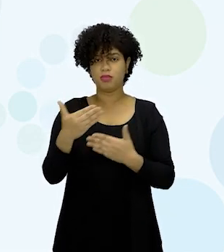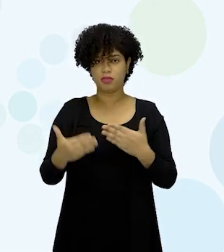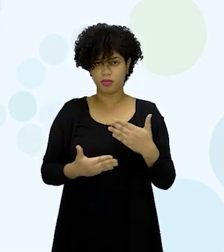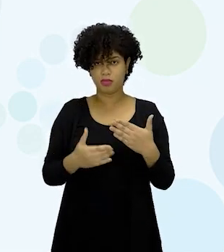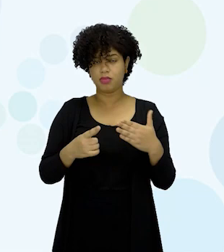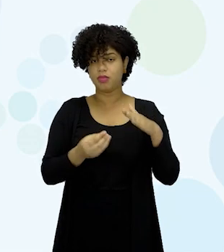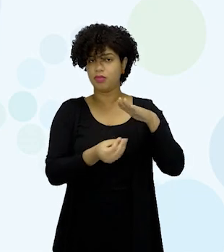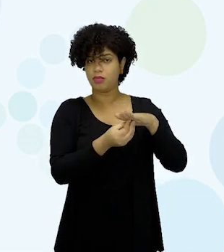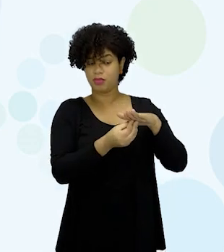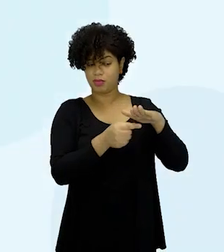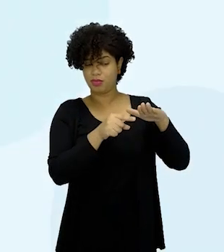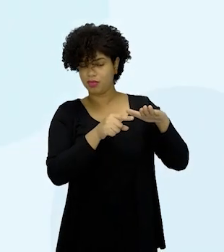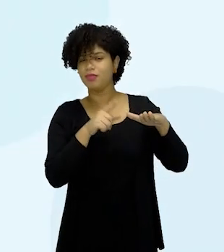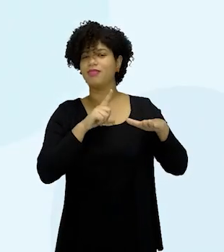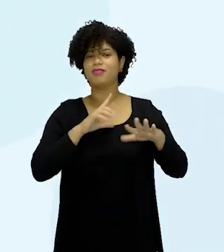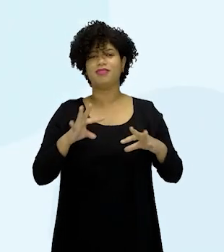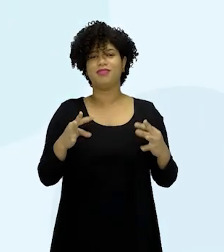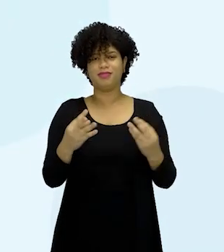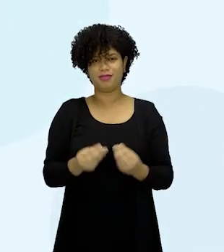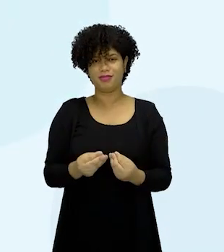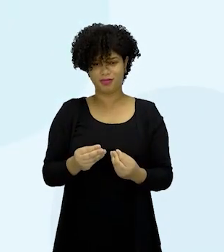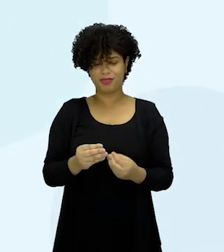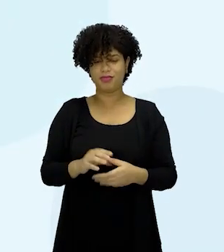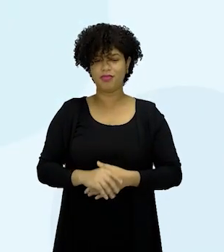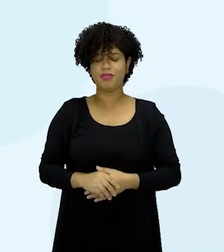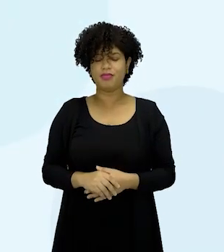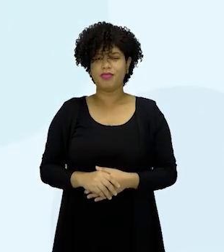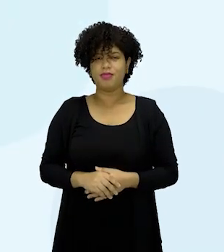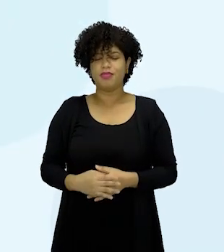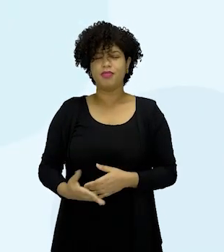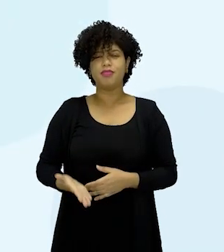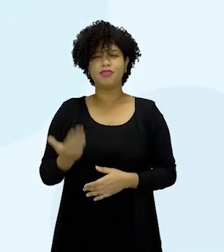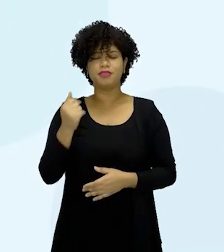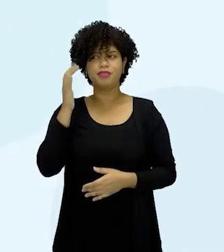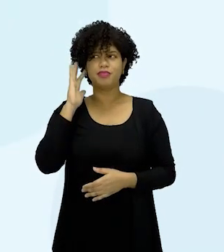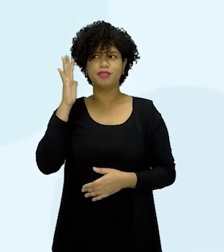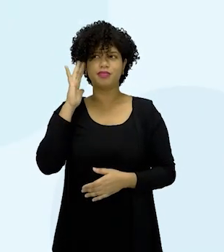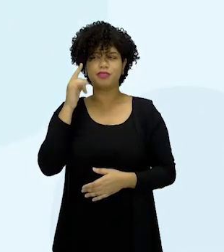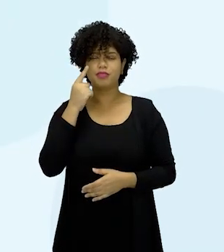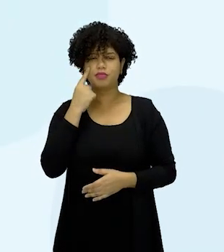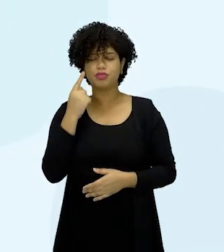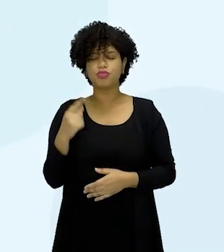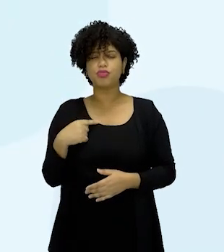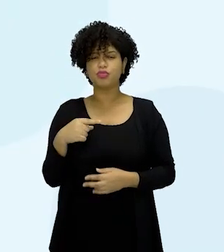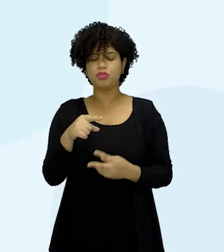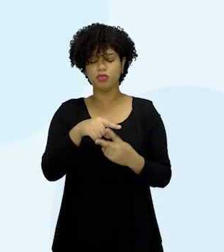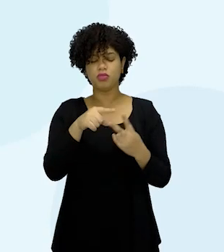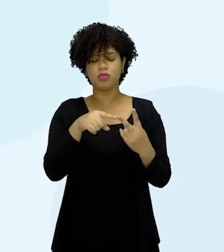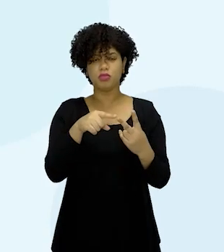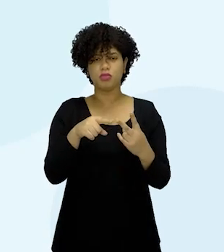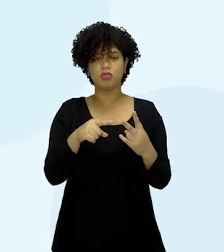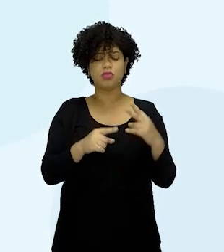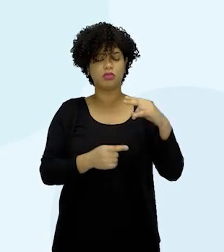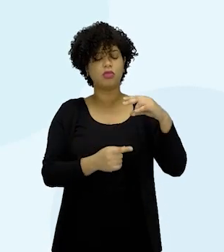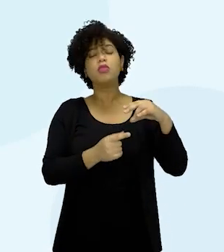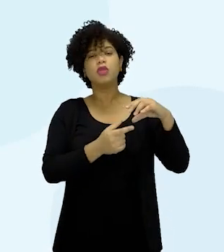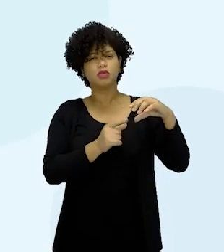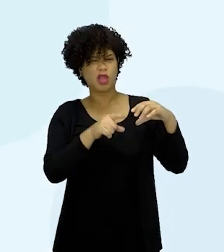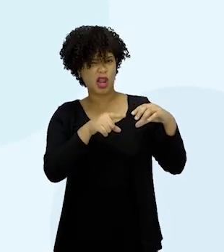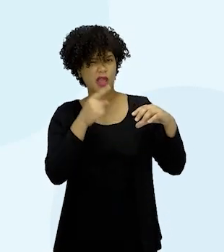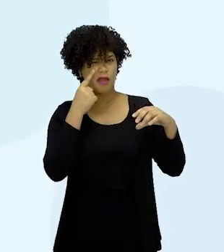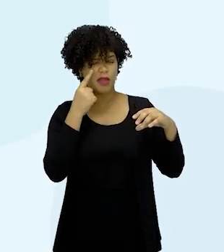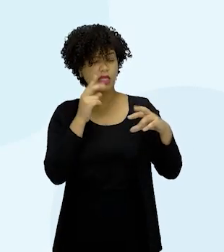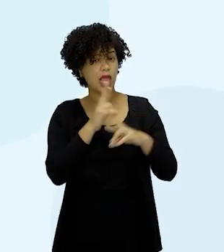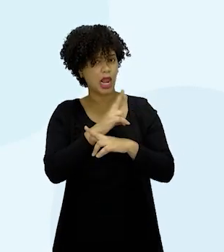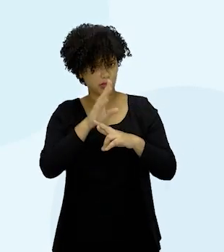no final tem tudo, tá bom? Vamos começar? Então, vamos pensar um pouquinho sobre relação entre dois conjuntos. Relação, mas não era função?